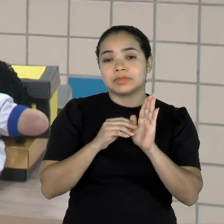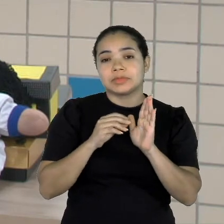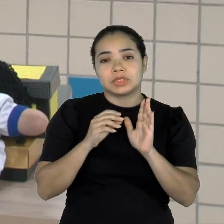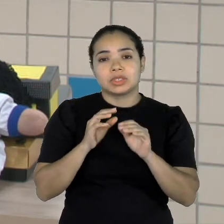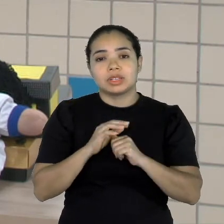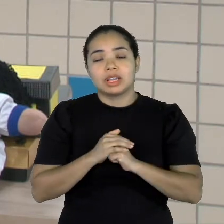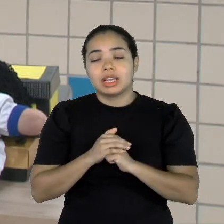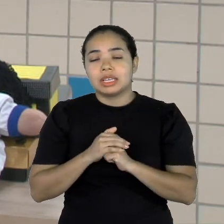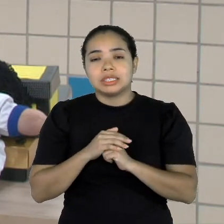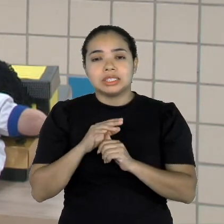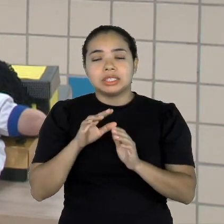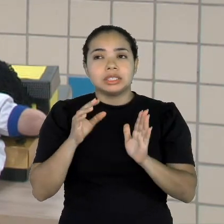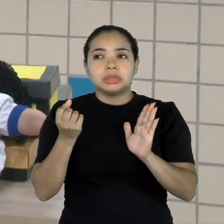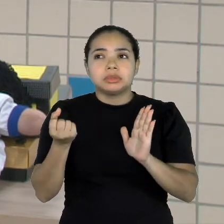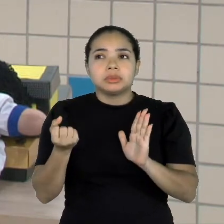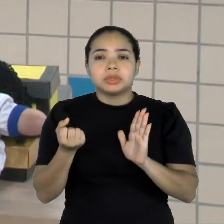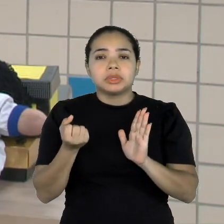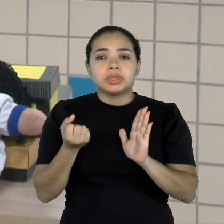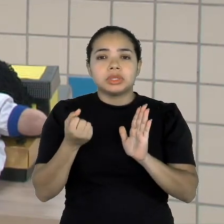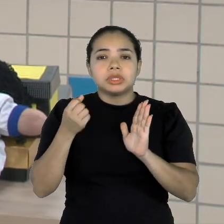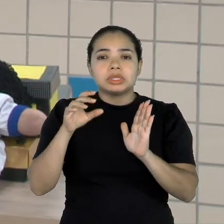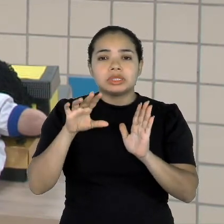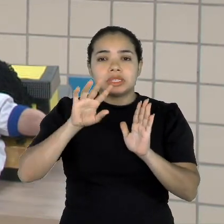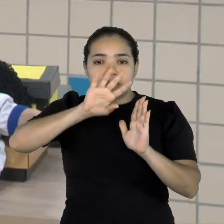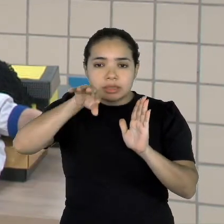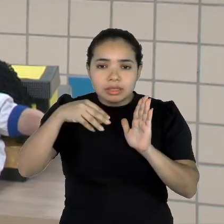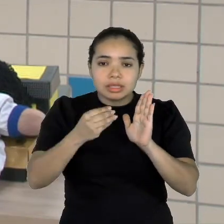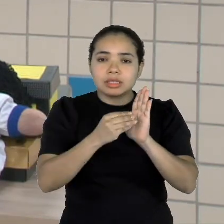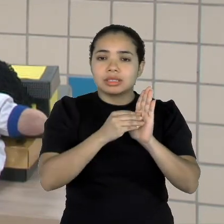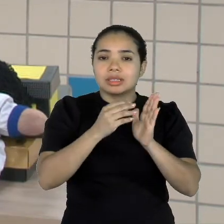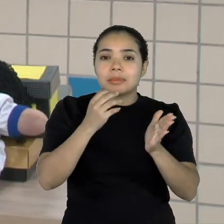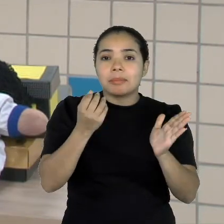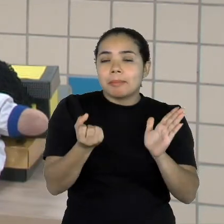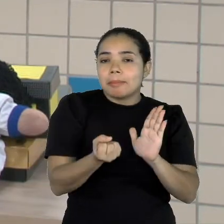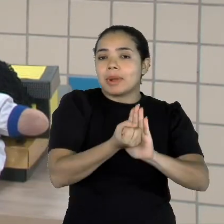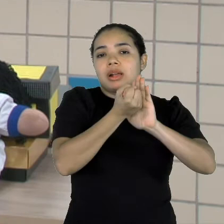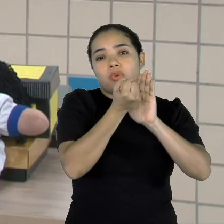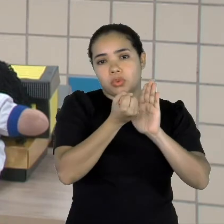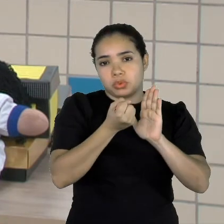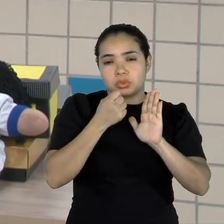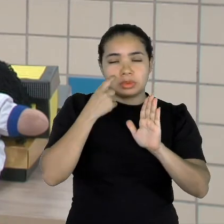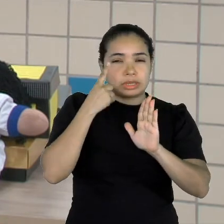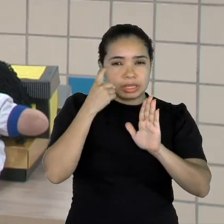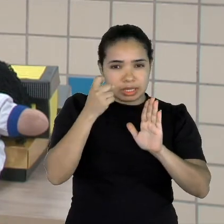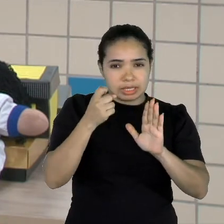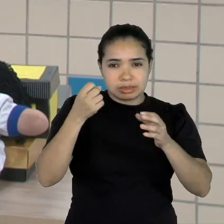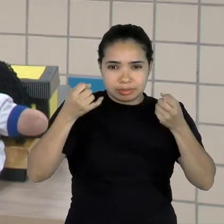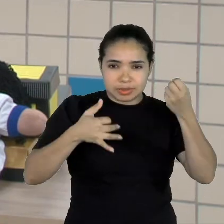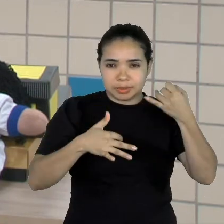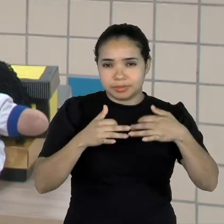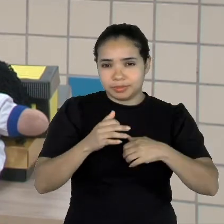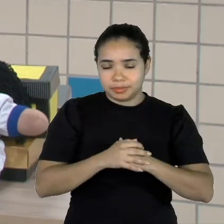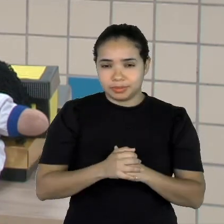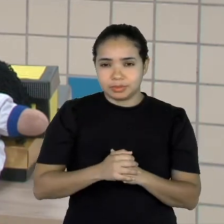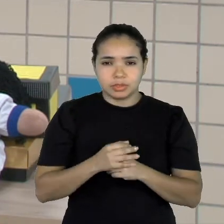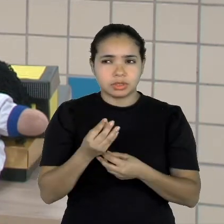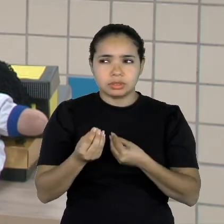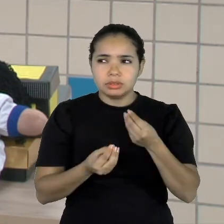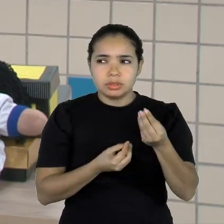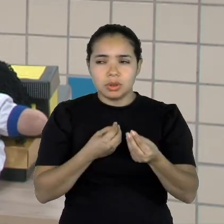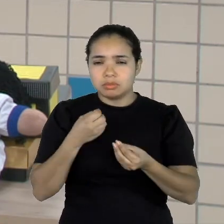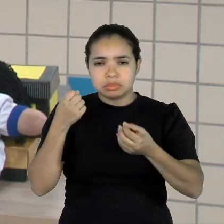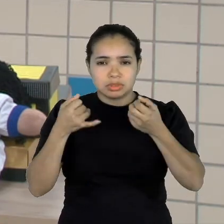um fato marcante, algo interessante que aconteceu com você para nos contar. E aí, professora, como que eu vou contar?